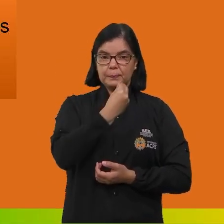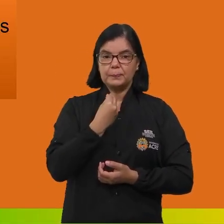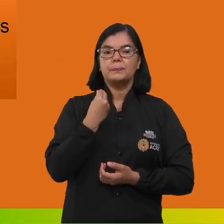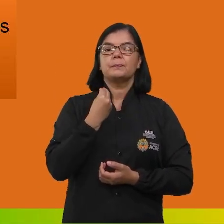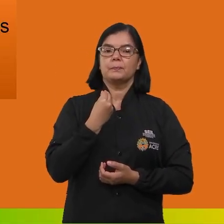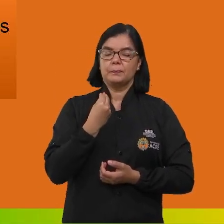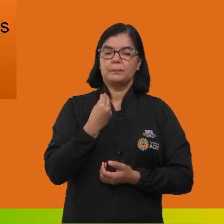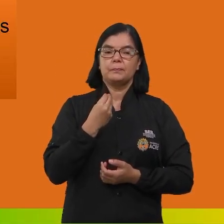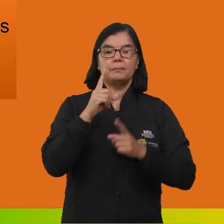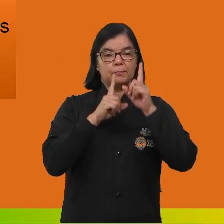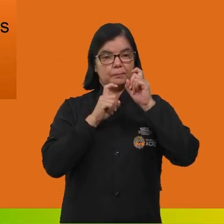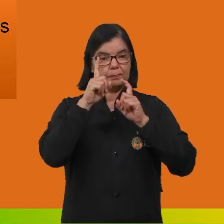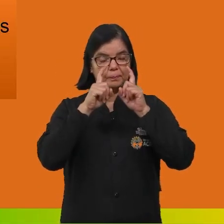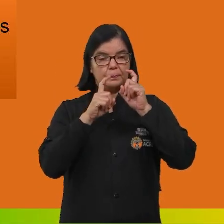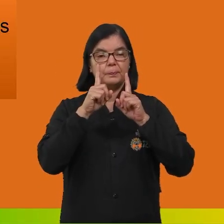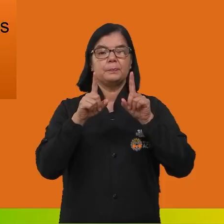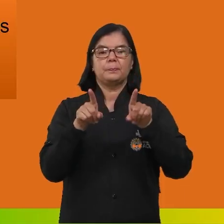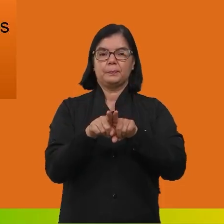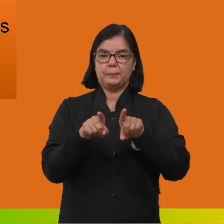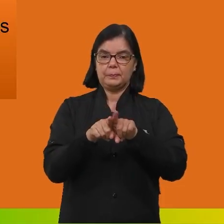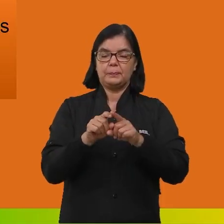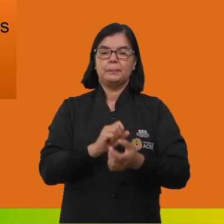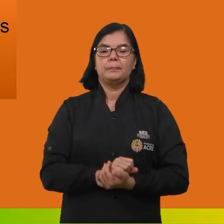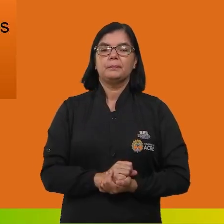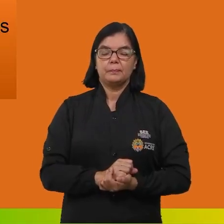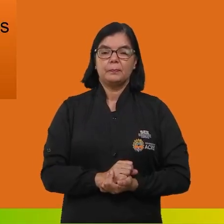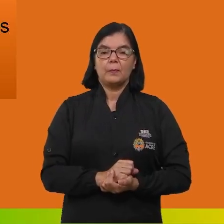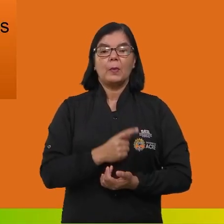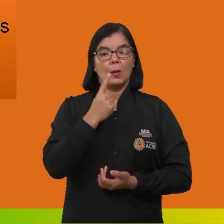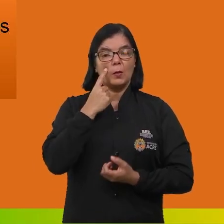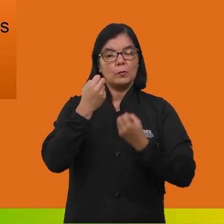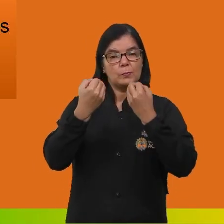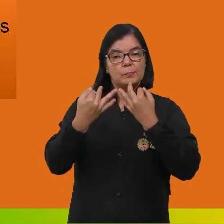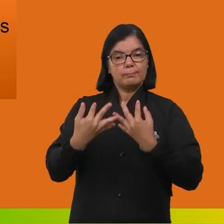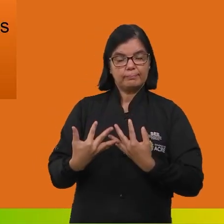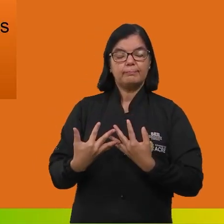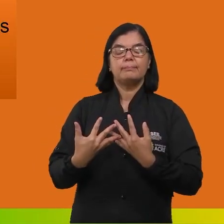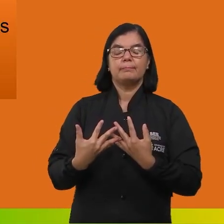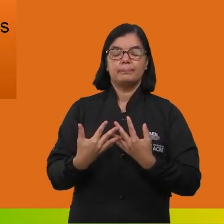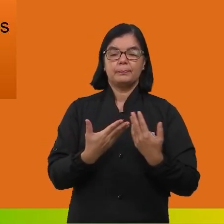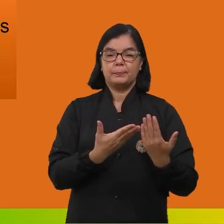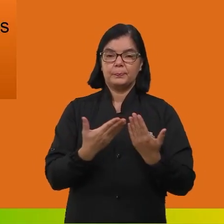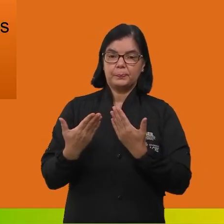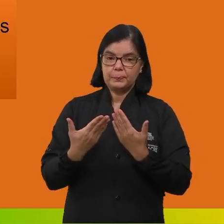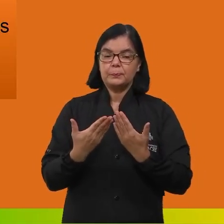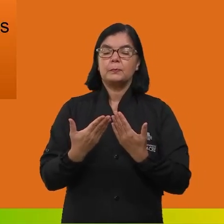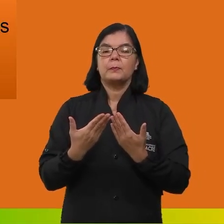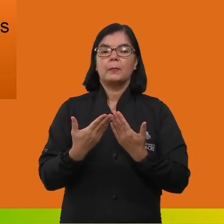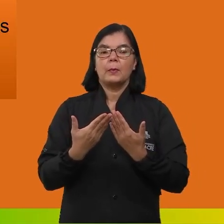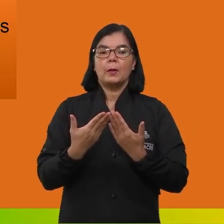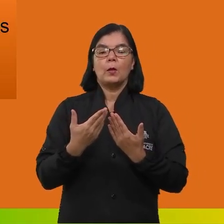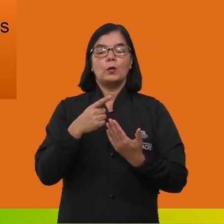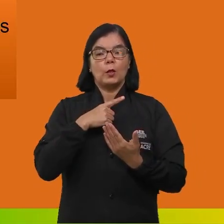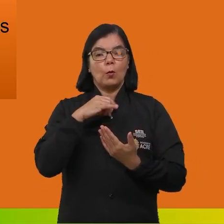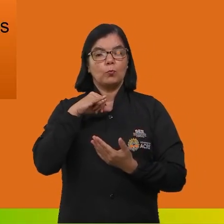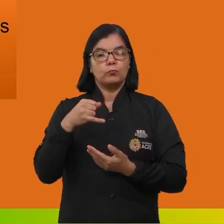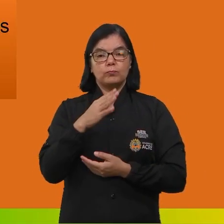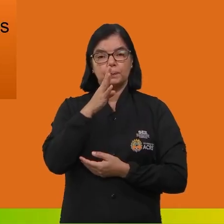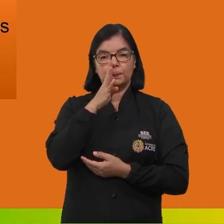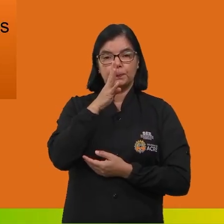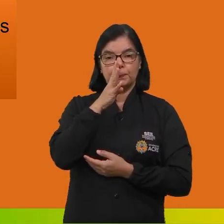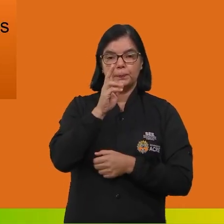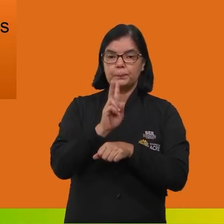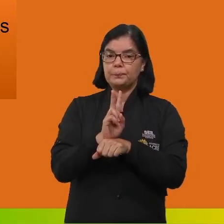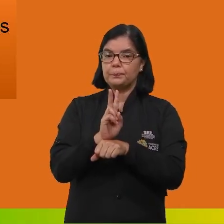expressões faciais, no caso do personagem, né, do que ele está fazendo, como nós tivemos a oportunidade de observar